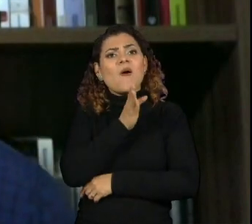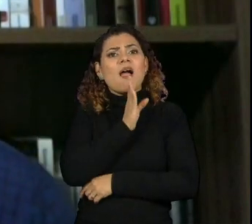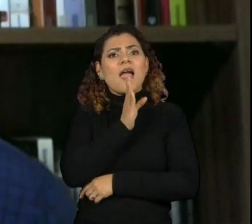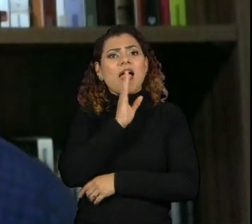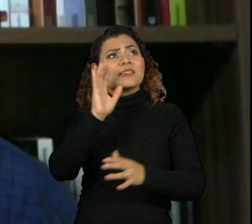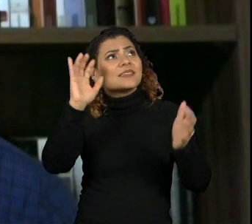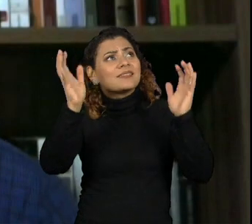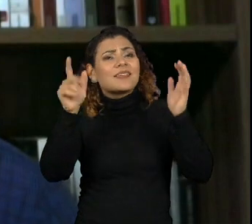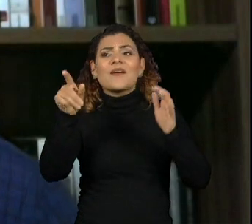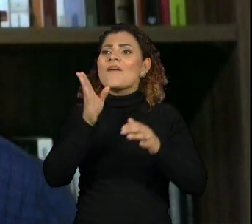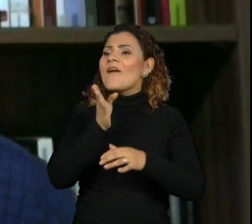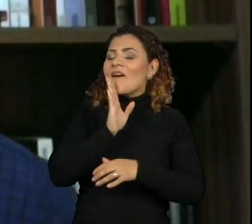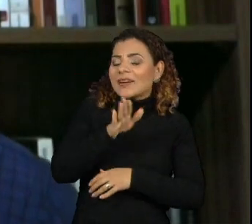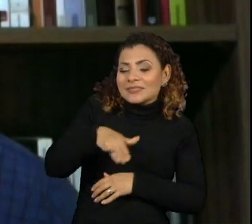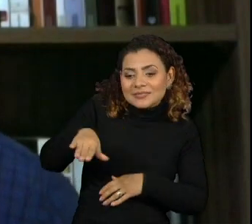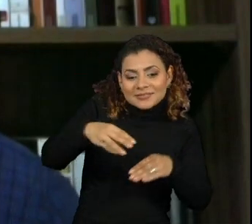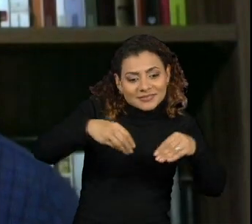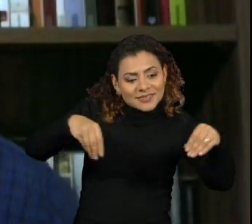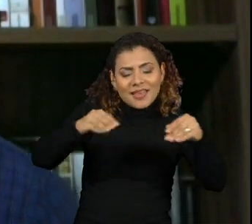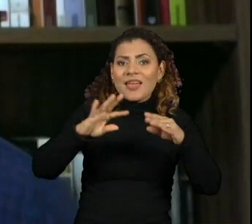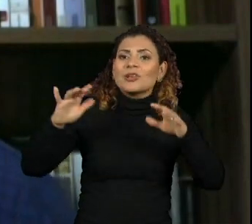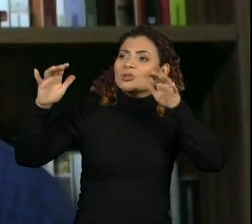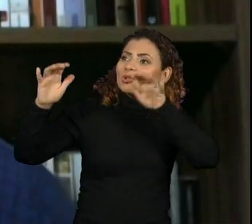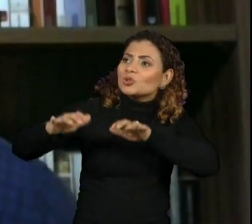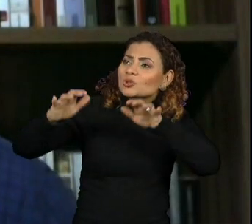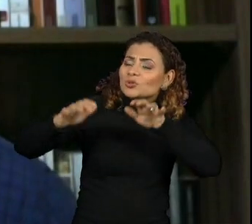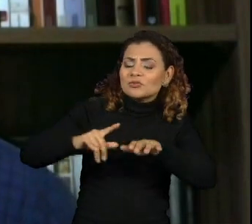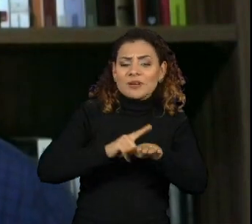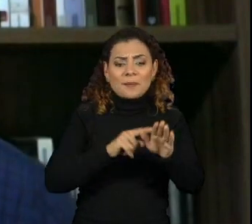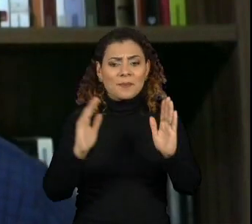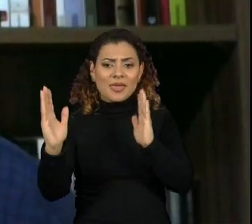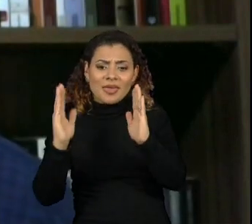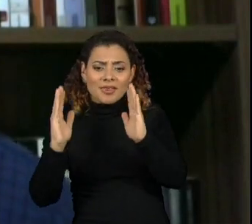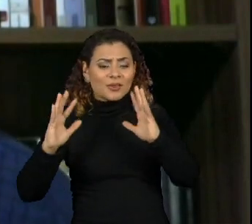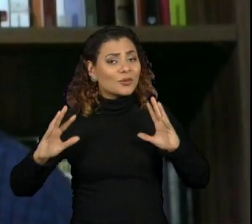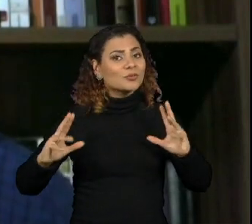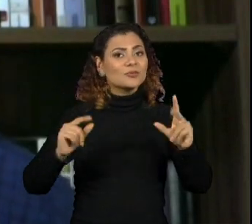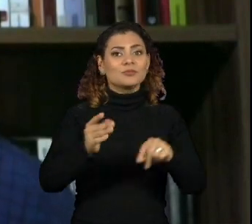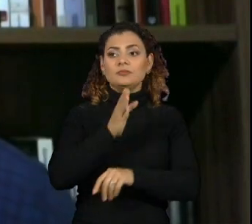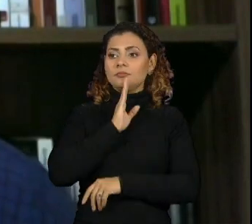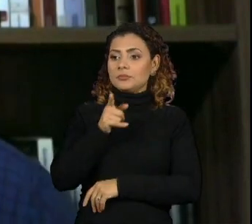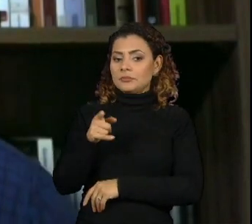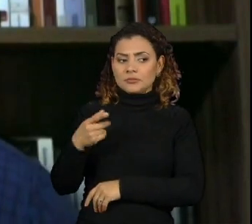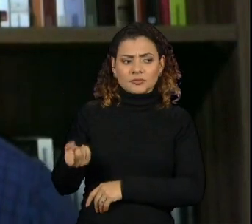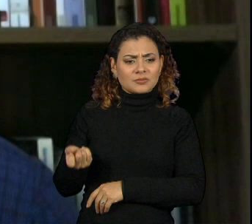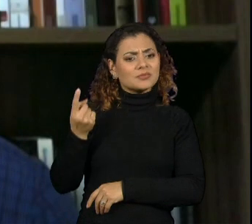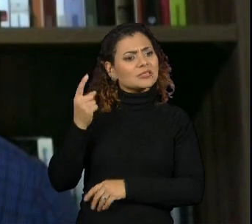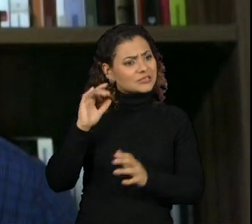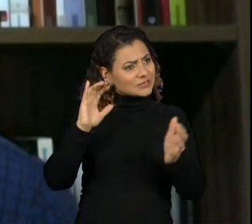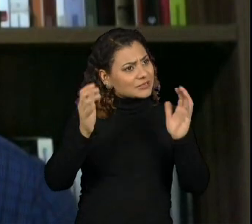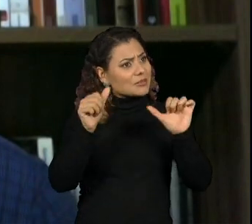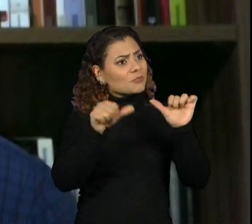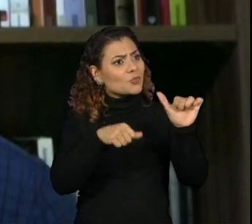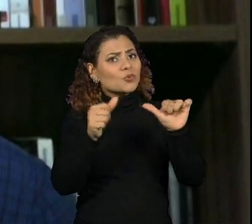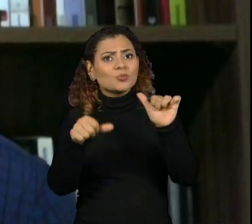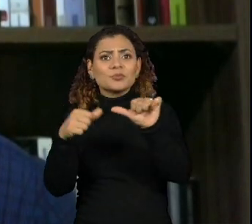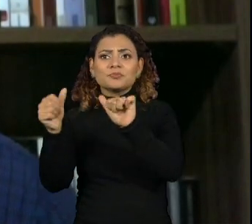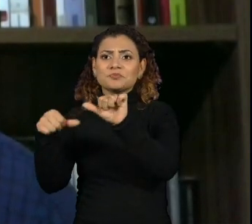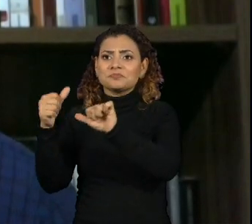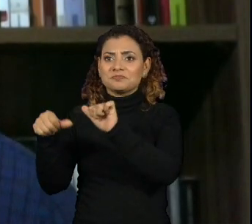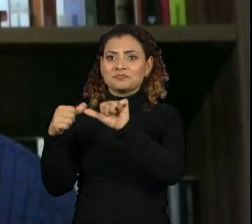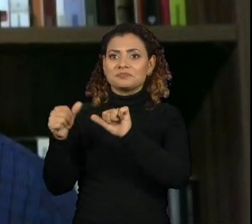como ninguém, o ciclo de chuvas e de estiagem, vão dizer que muita coisa está mudando. Isso